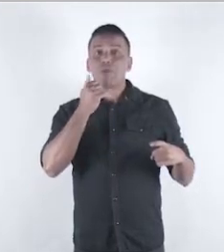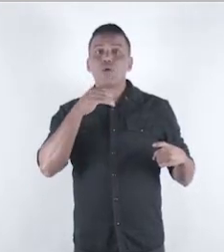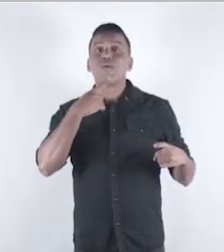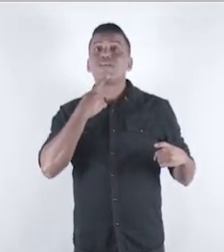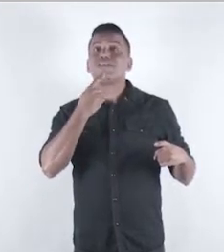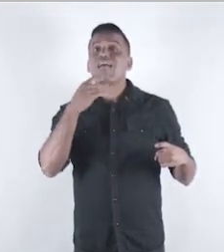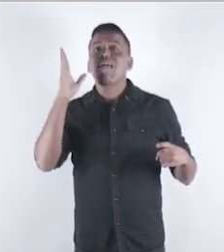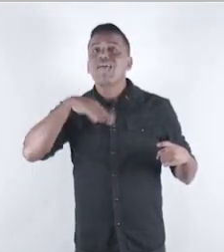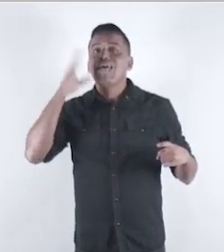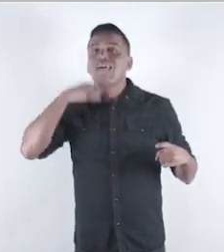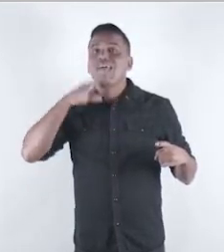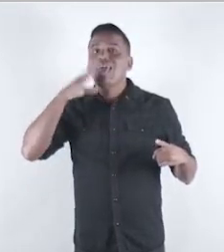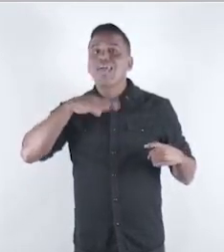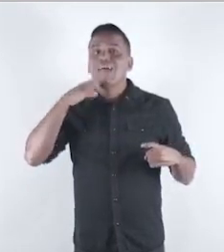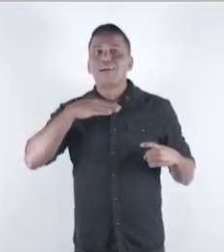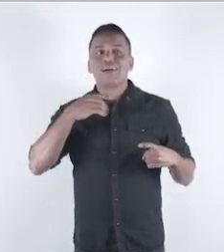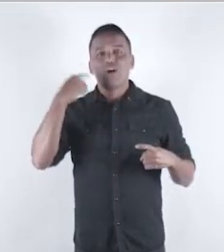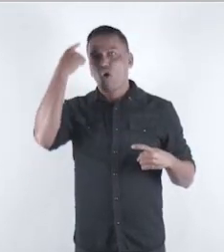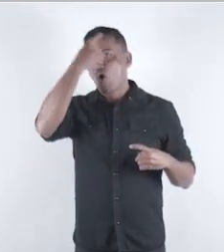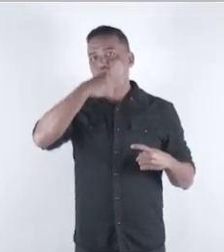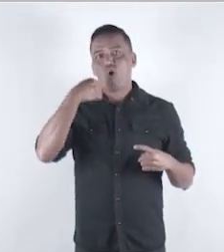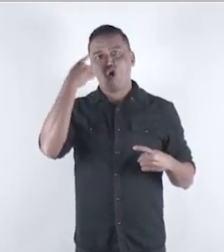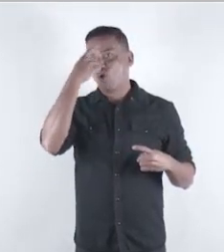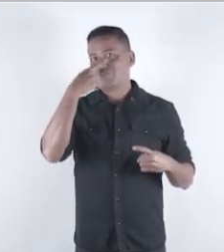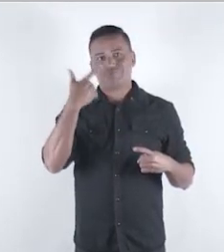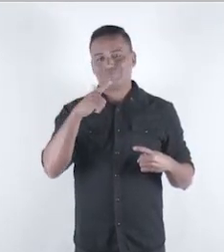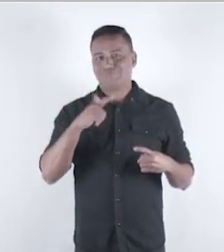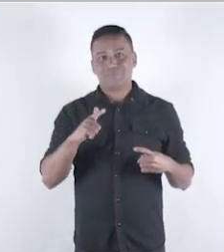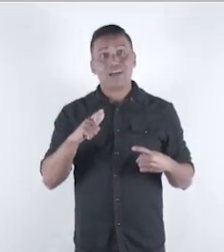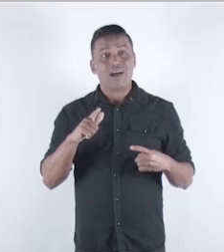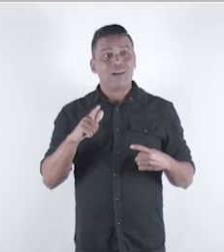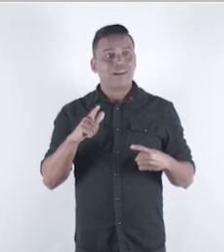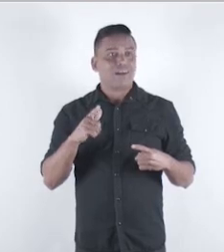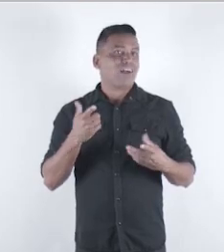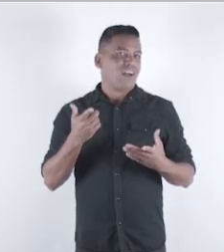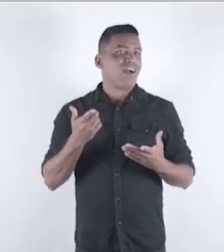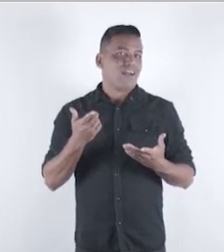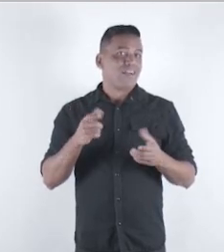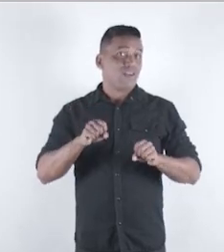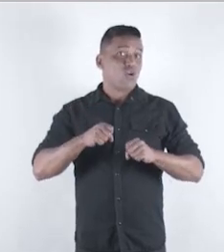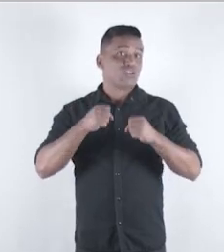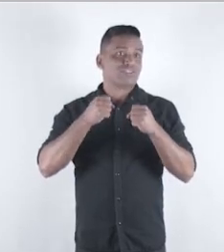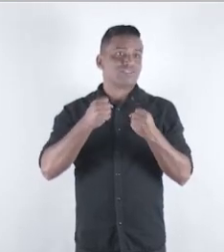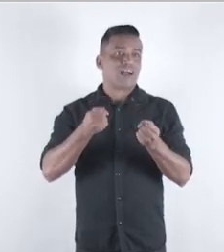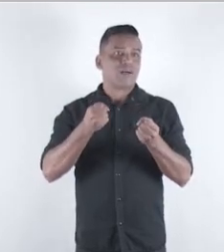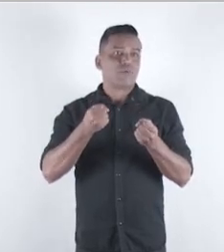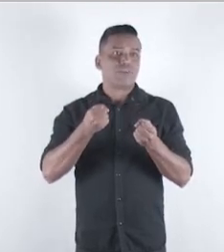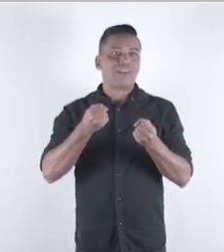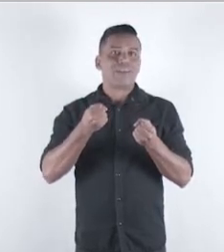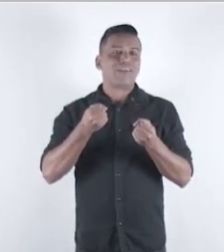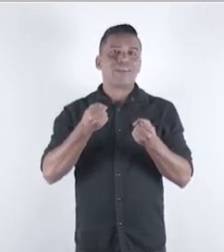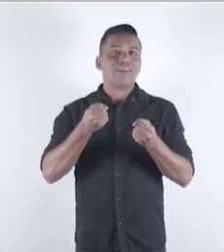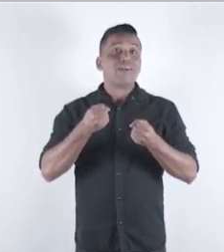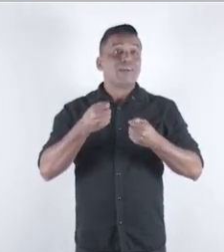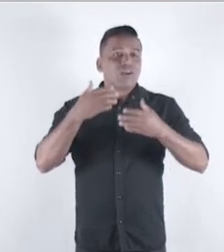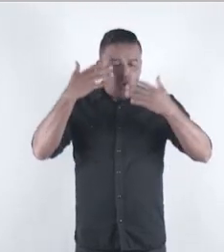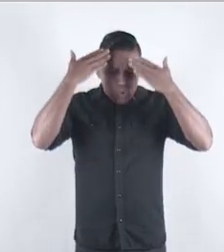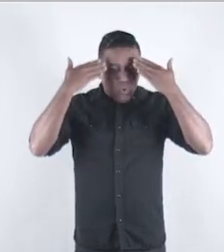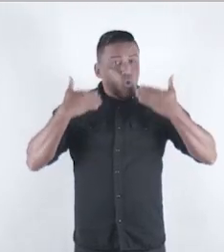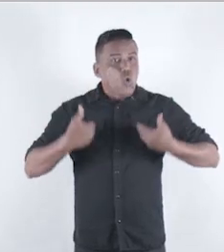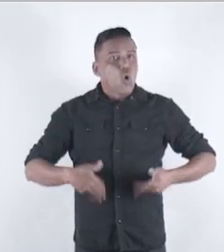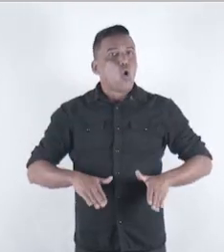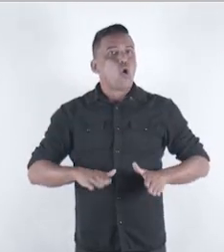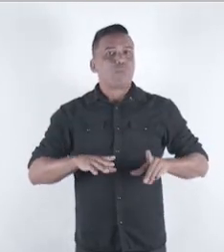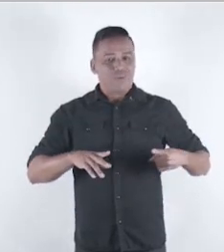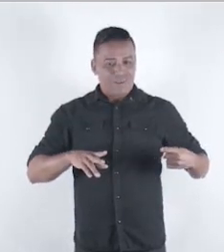está daquele jeito e ela não tem rosto, mas eu tentei forçar esse estranhamento dela, esse incômodo com a postura dela, está um pouquinho